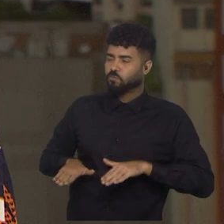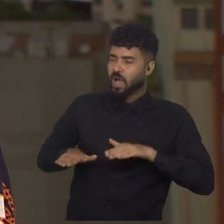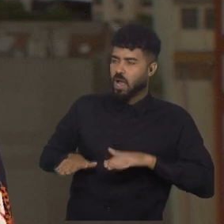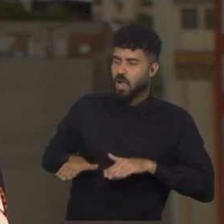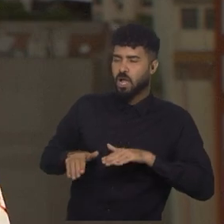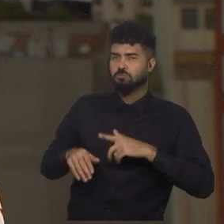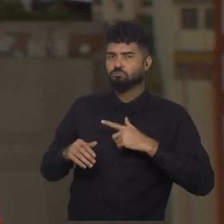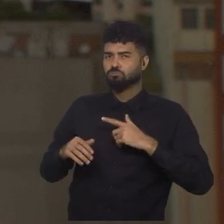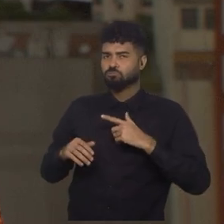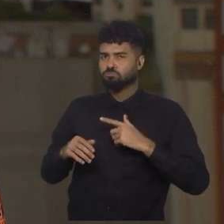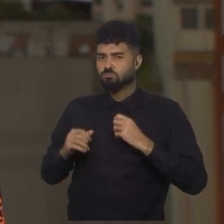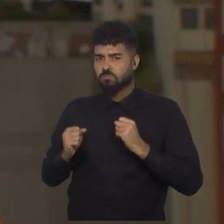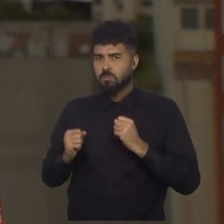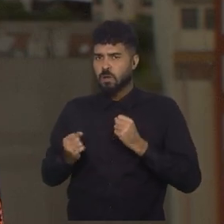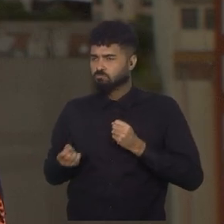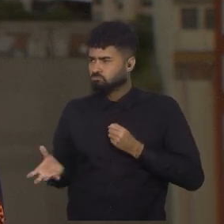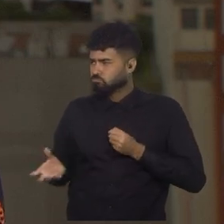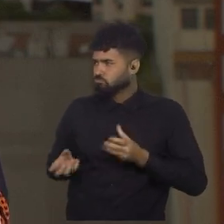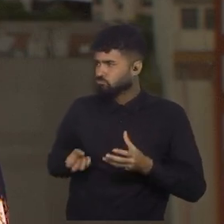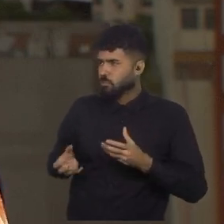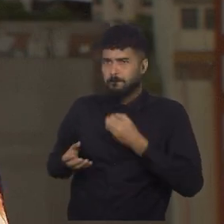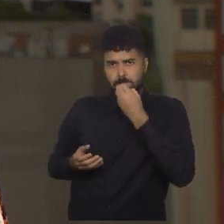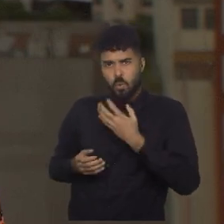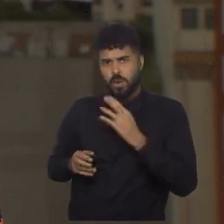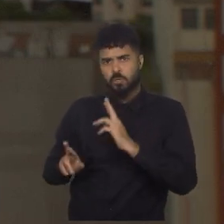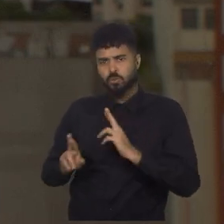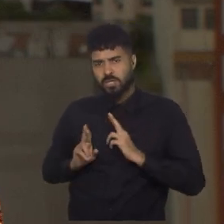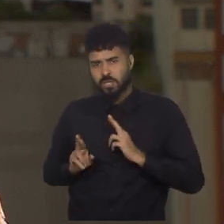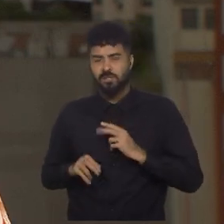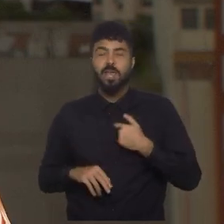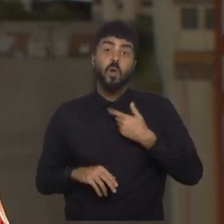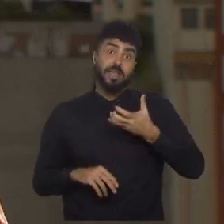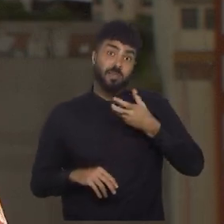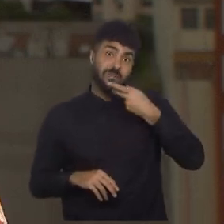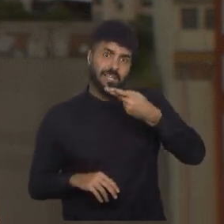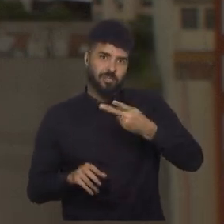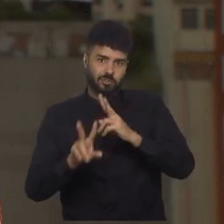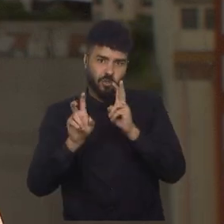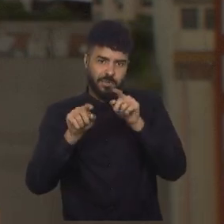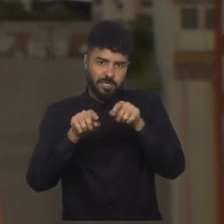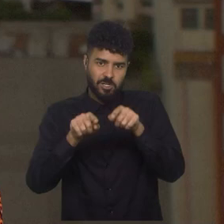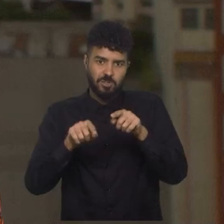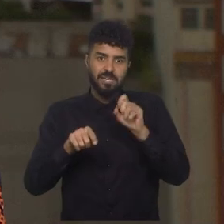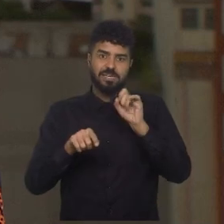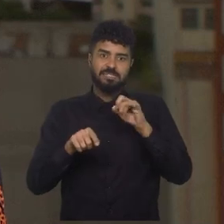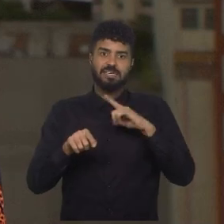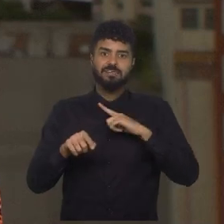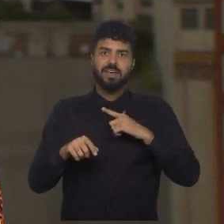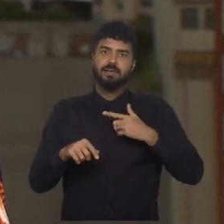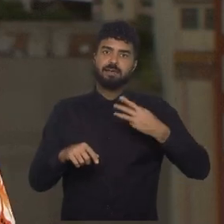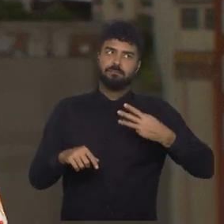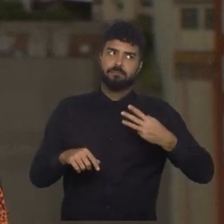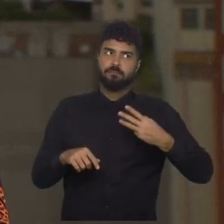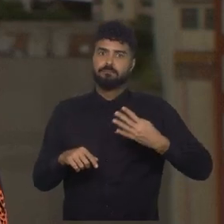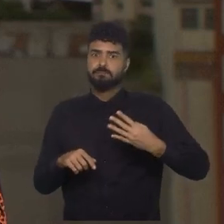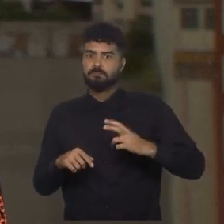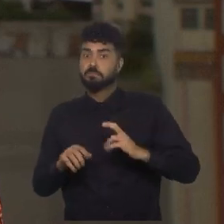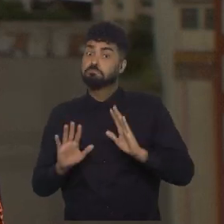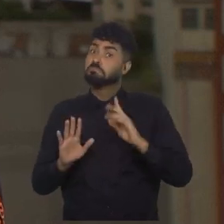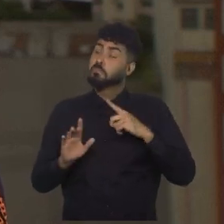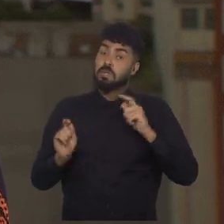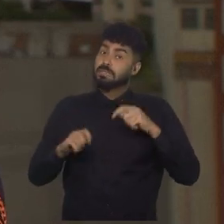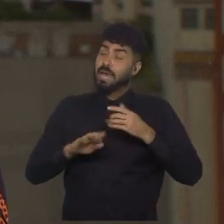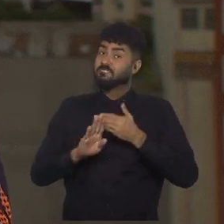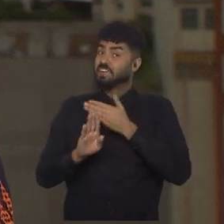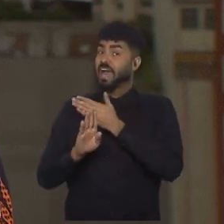maior para buscar os bons resultados, né? É, eu queria trazer essa questão do se vai correr por fora ou não. Acho que também a gente pode ver nos